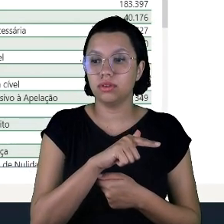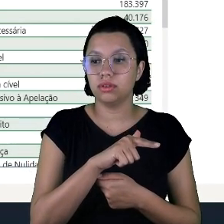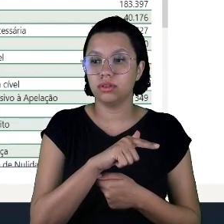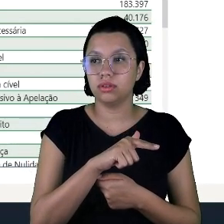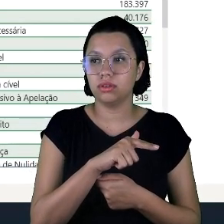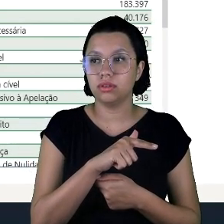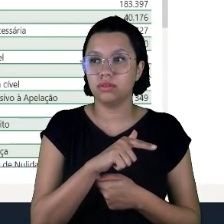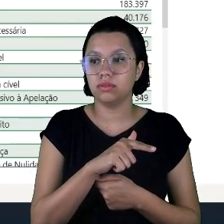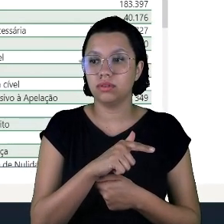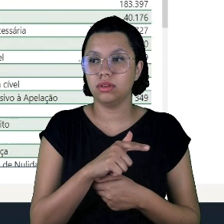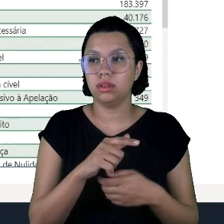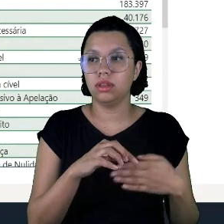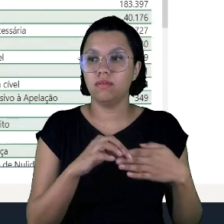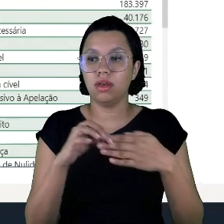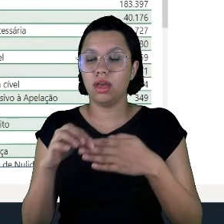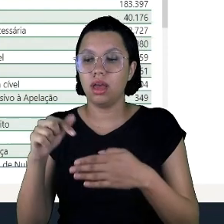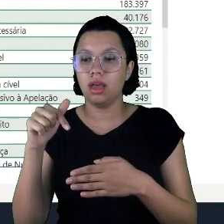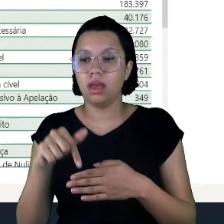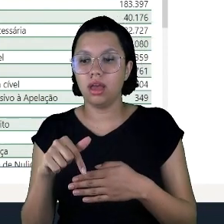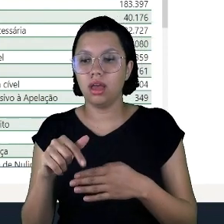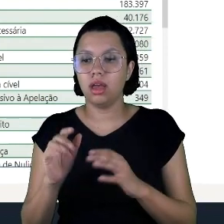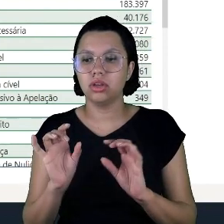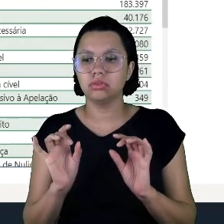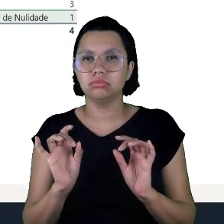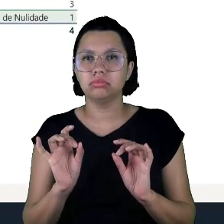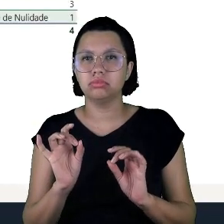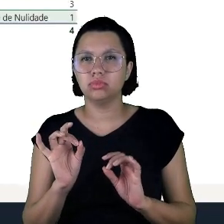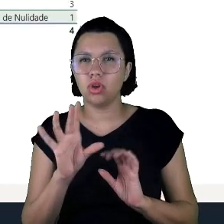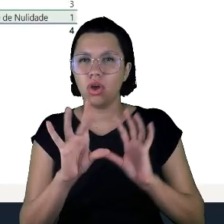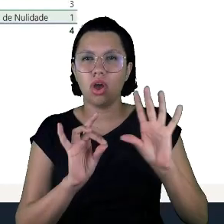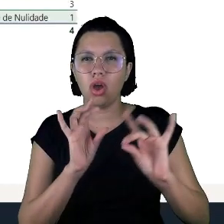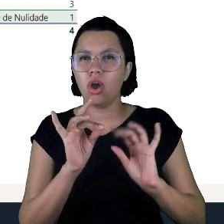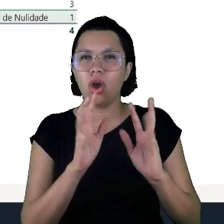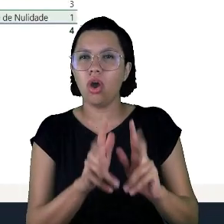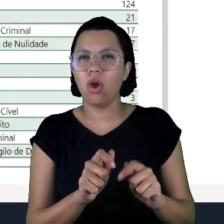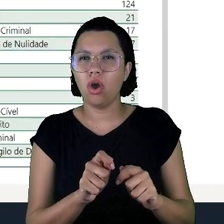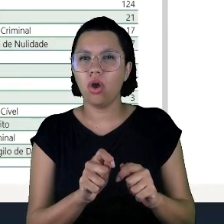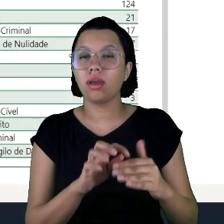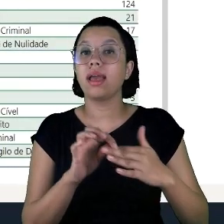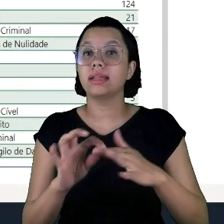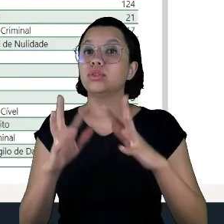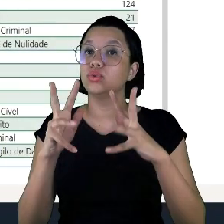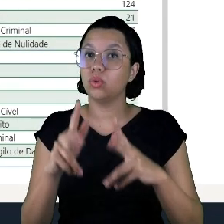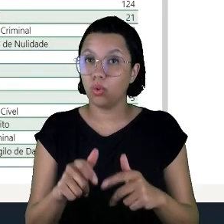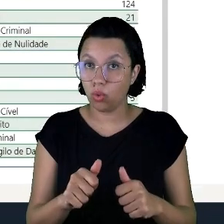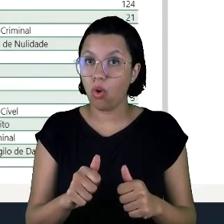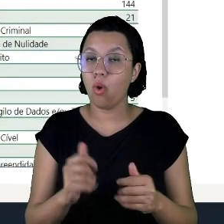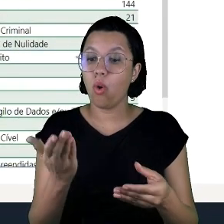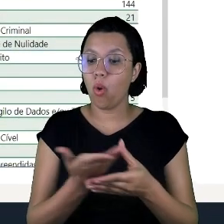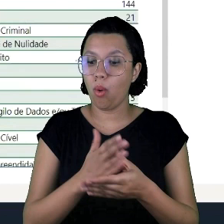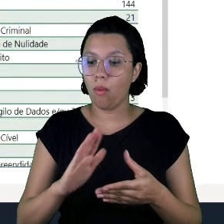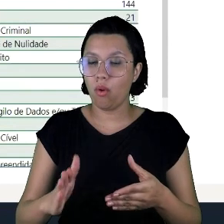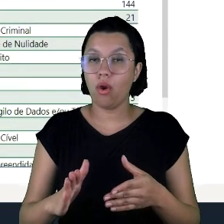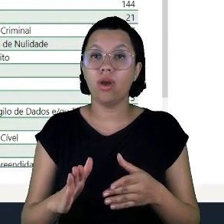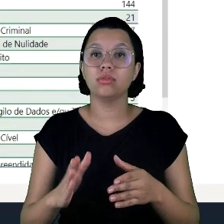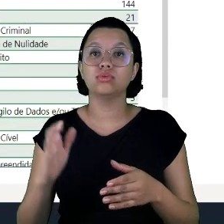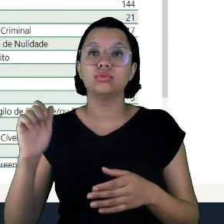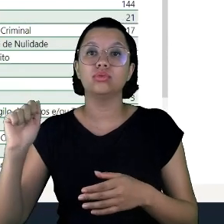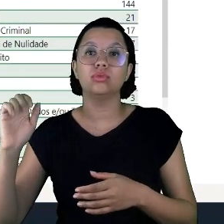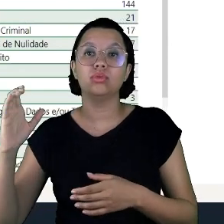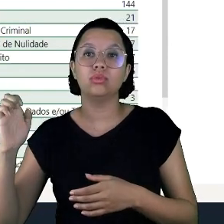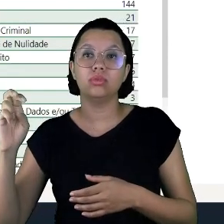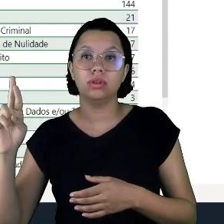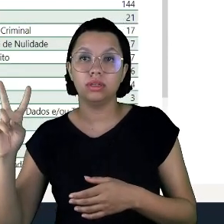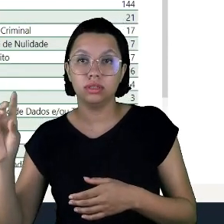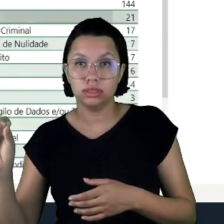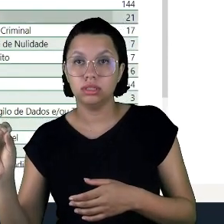Lavagem. Aí ele vai trazer aqui. Opa, só selecionar aqui, né, todos. Aí ele traz todos os processos do acervo